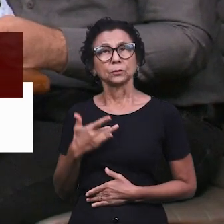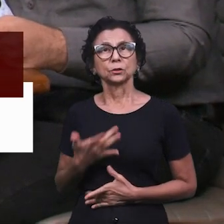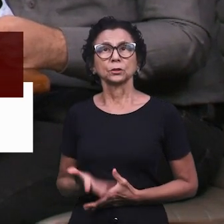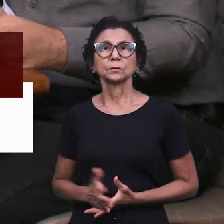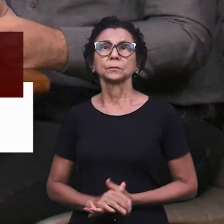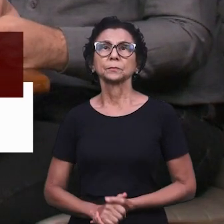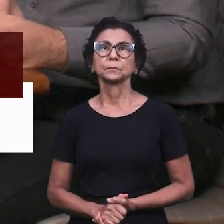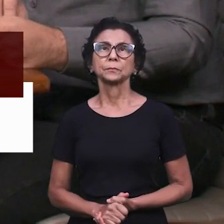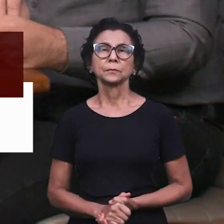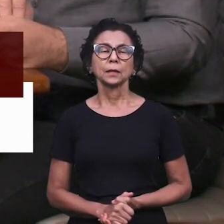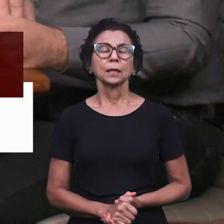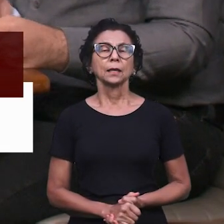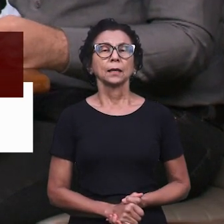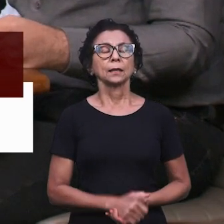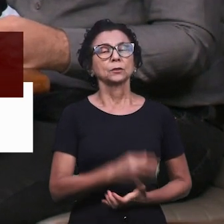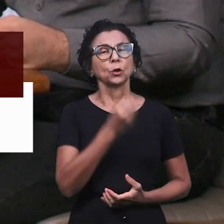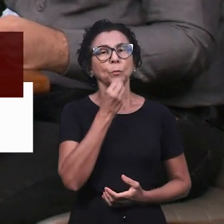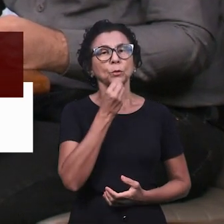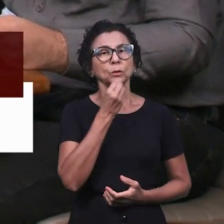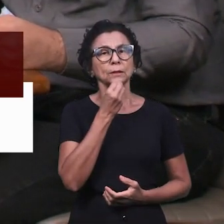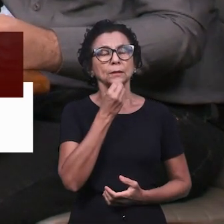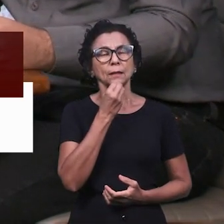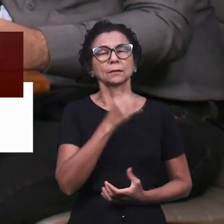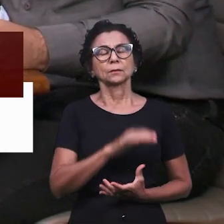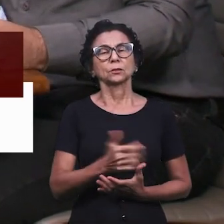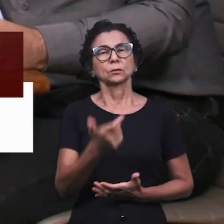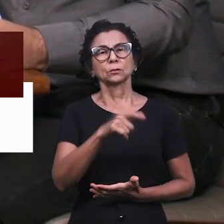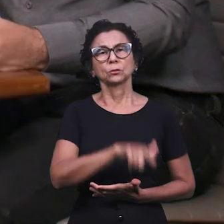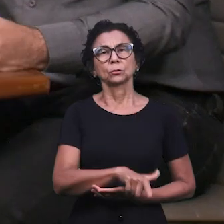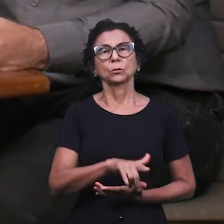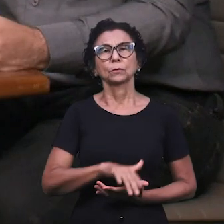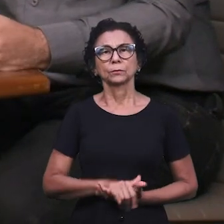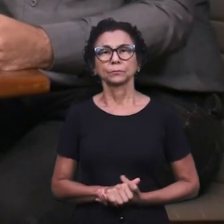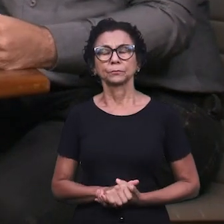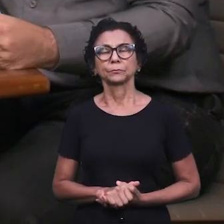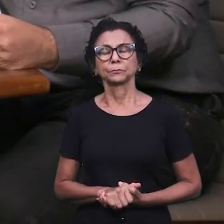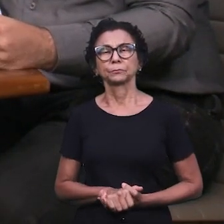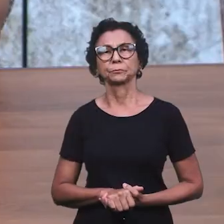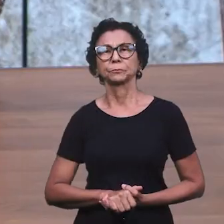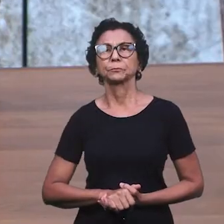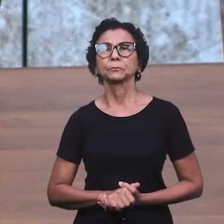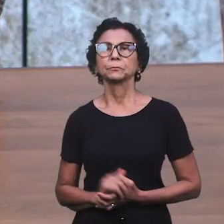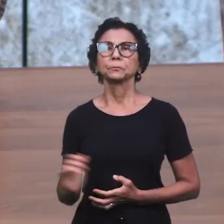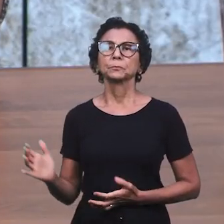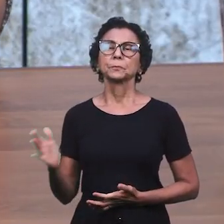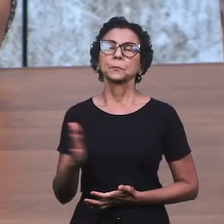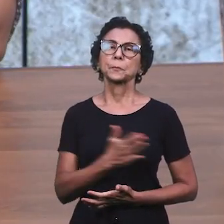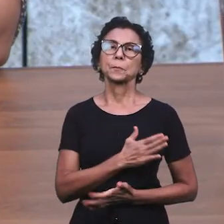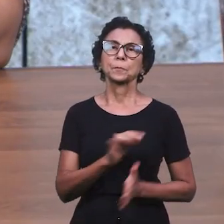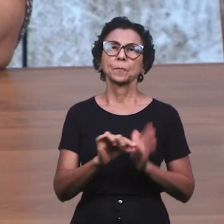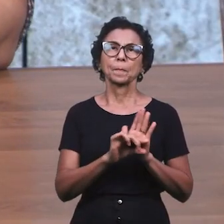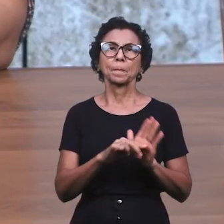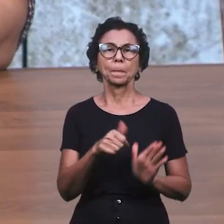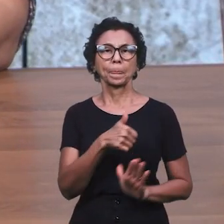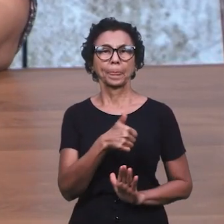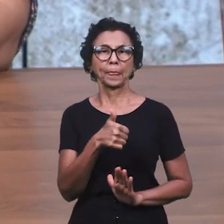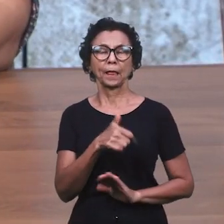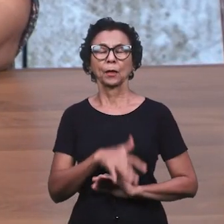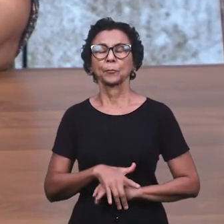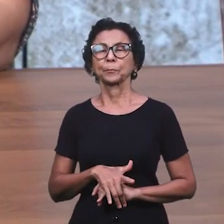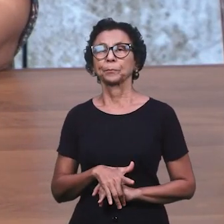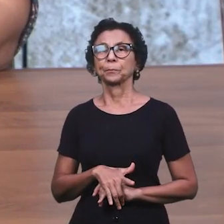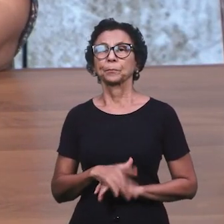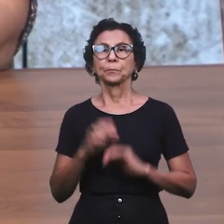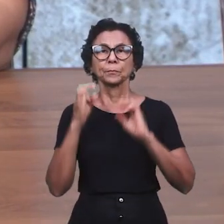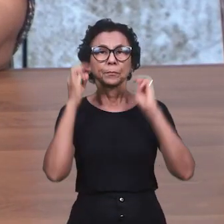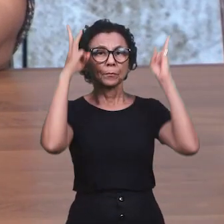culpa. Amém? Vamos continuar a nossa leitura, irmãos. Versículo 11. Falou mais o Senhor a